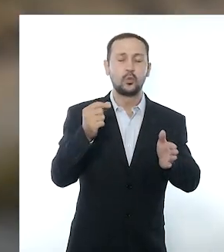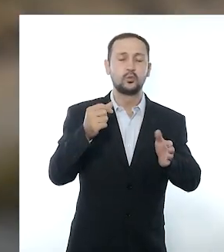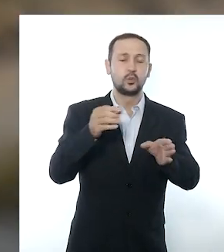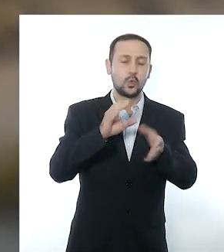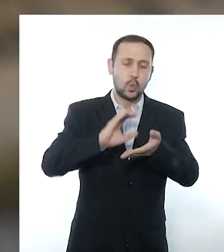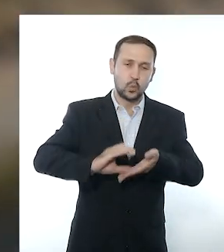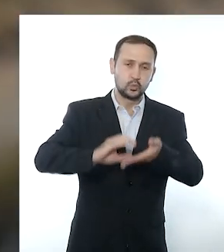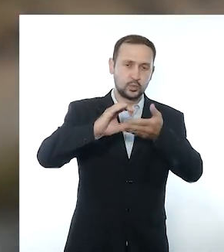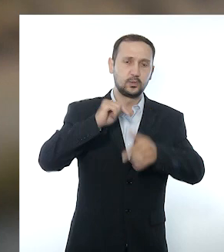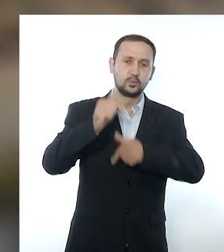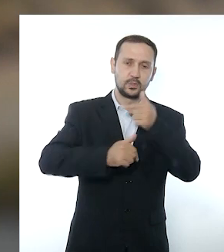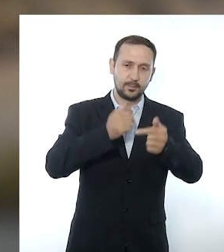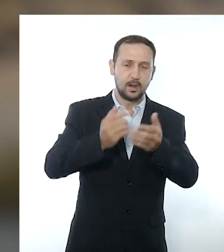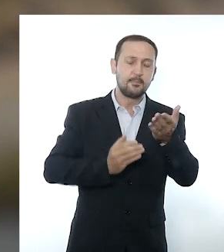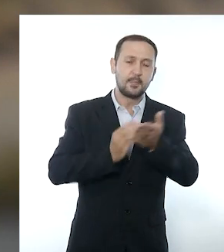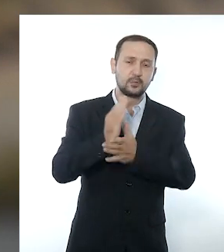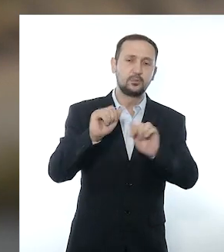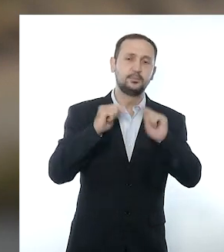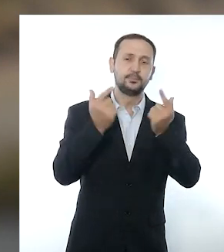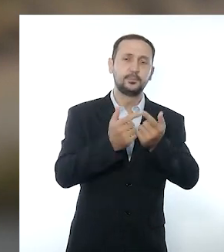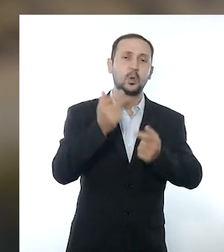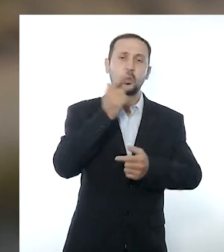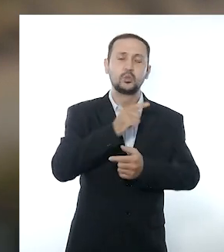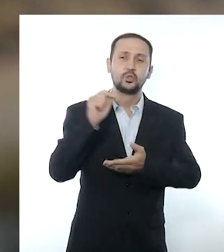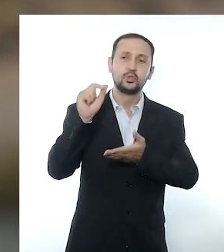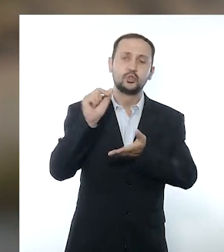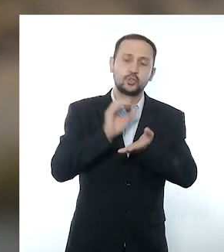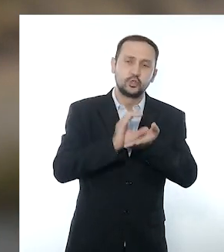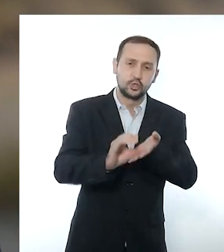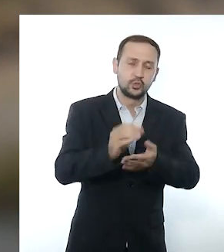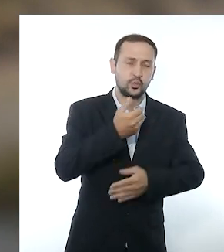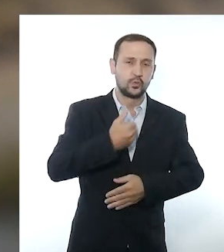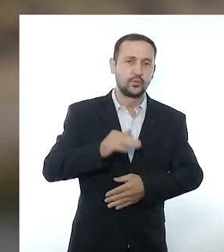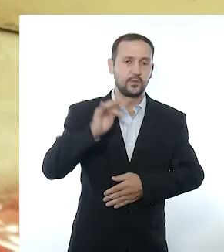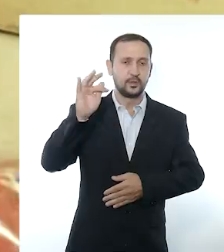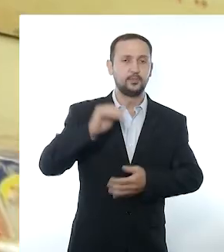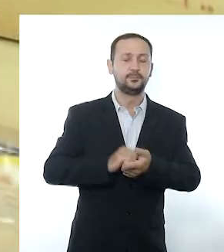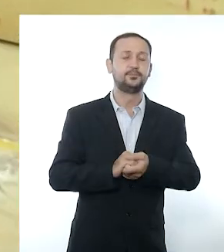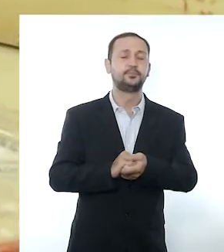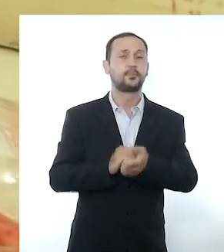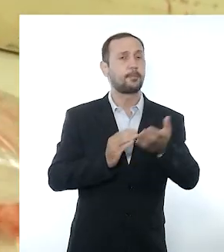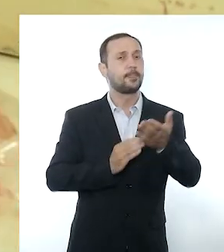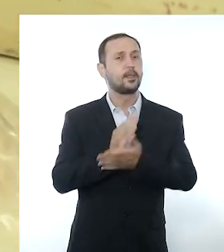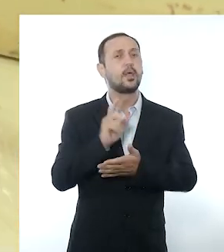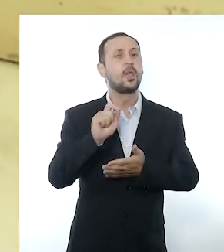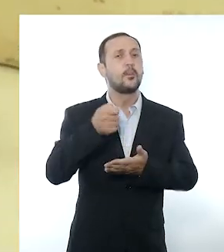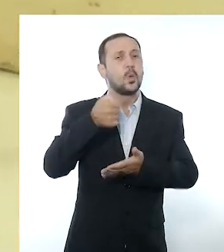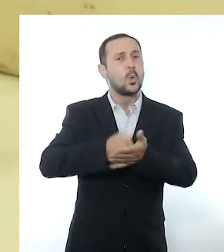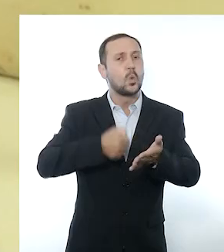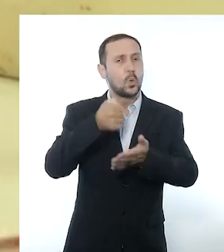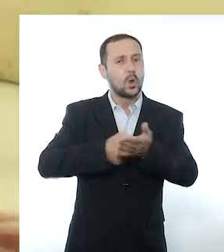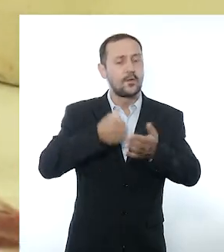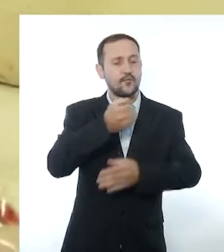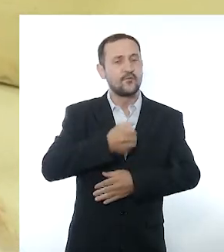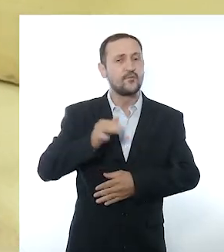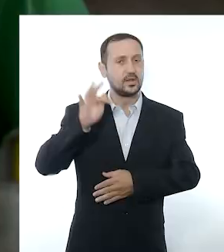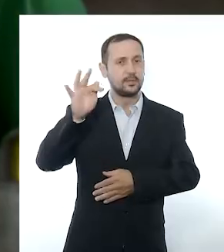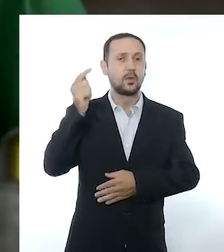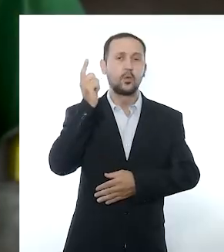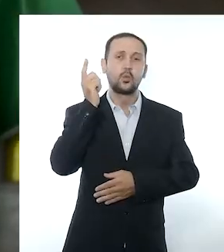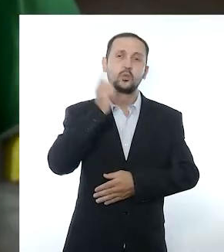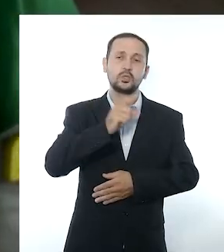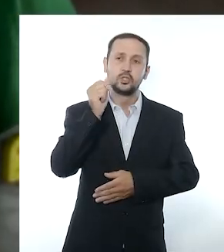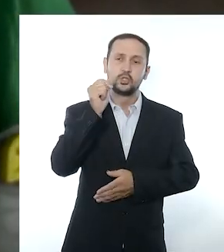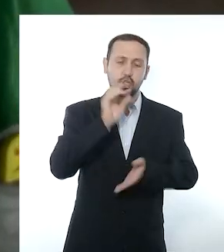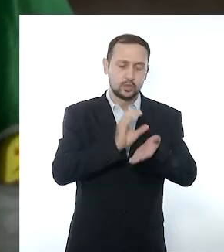foram aprovados pela Assembleia num esforço para garantir recursos federais. A aprovação é uma exigência federal para